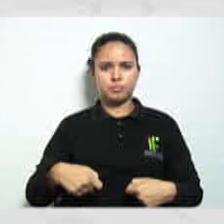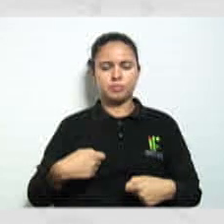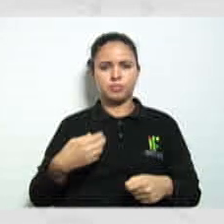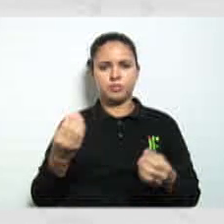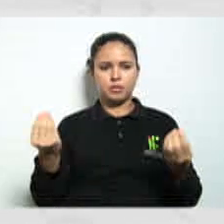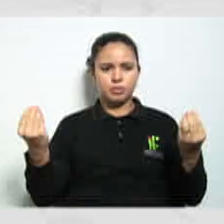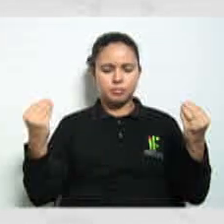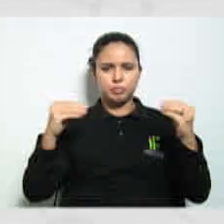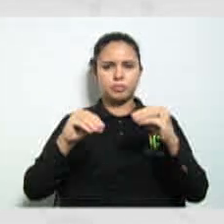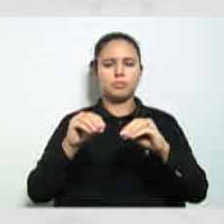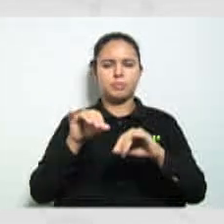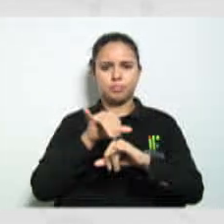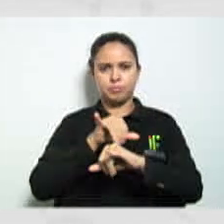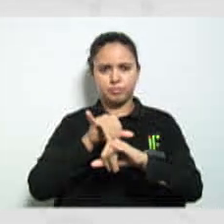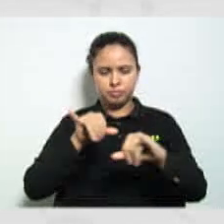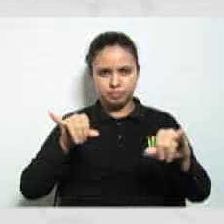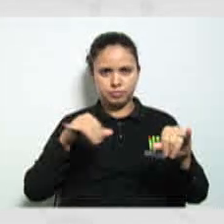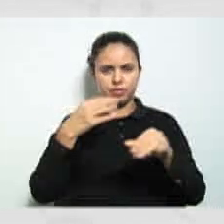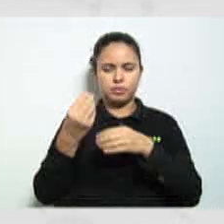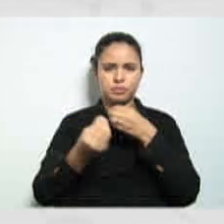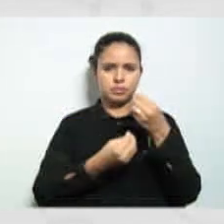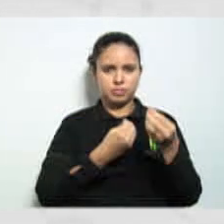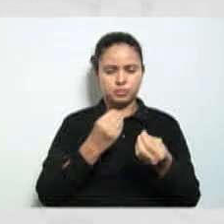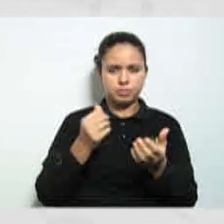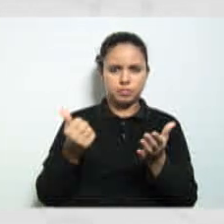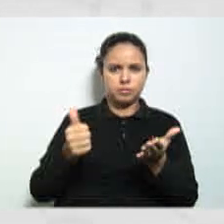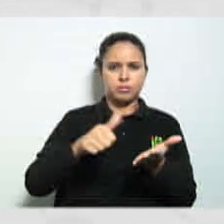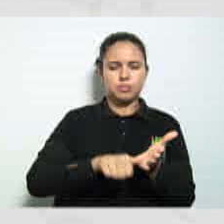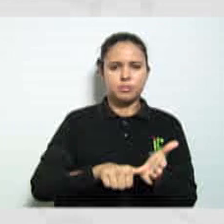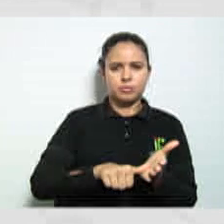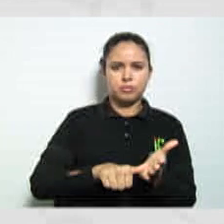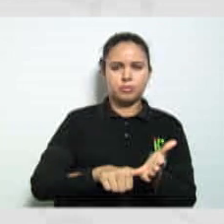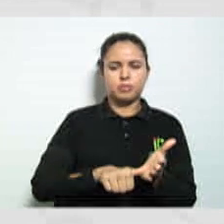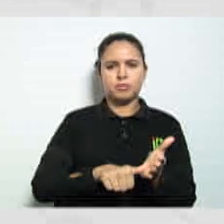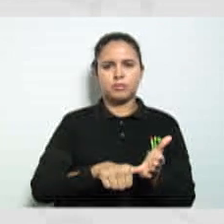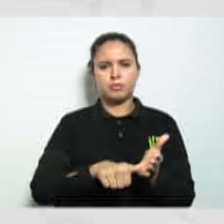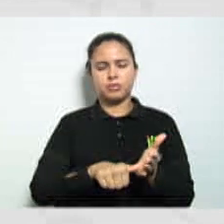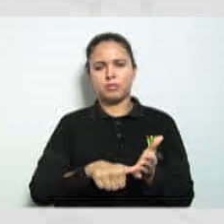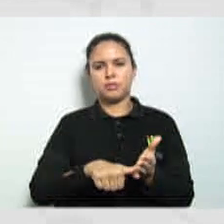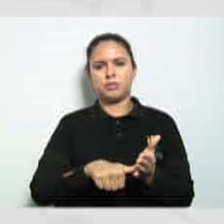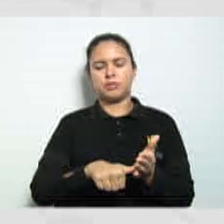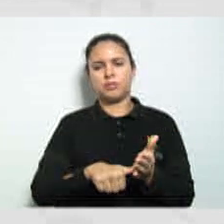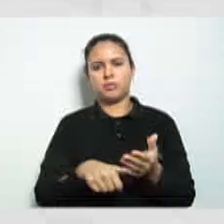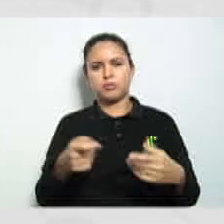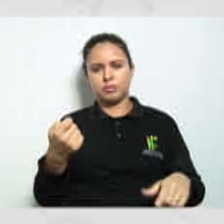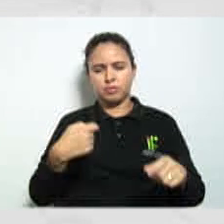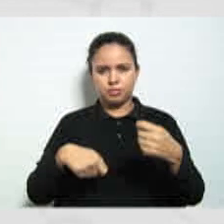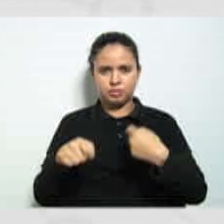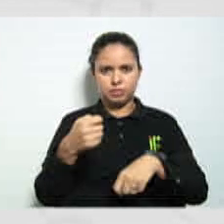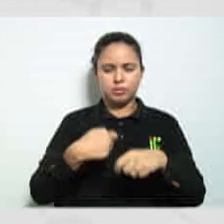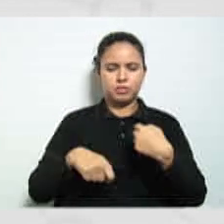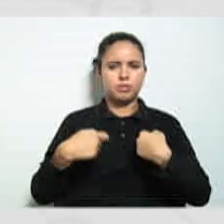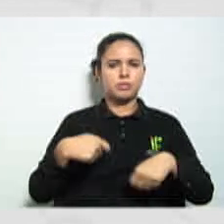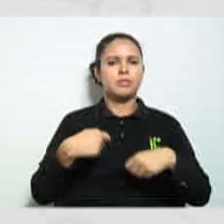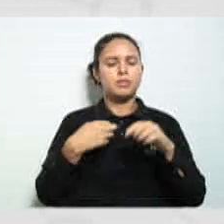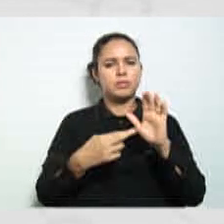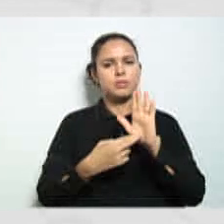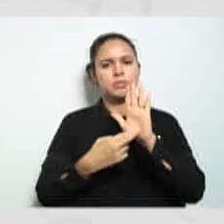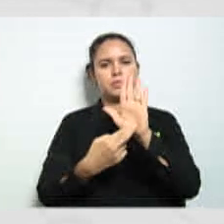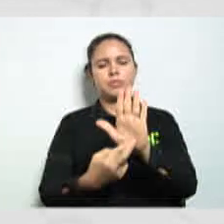colocar essas informações. E como cooperados, no caso, o administrador ele deve